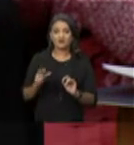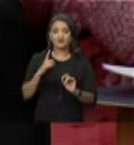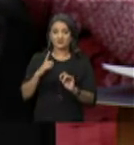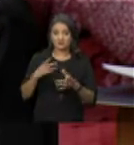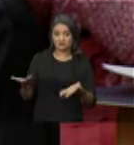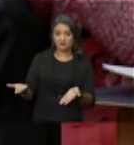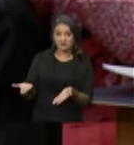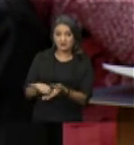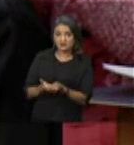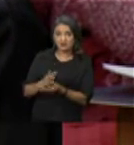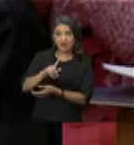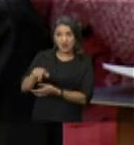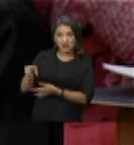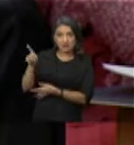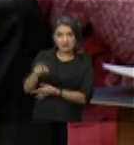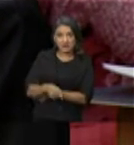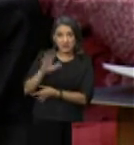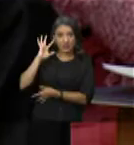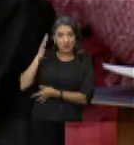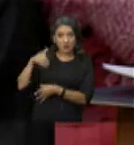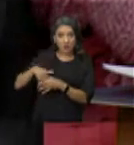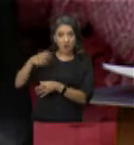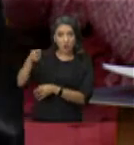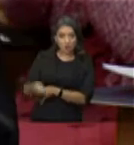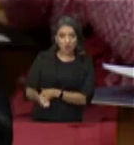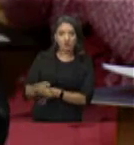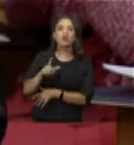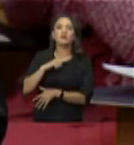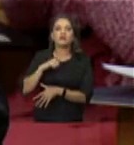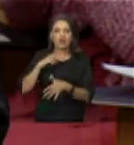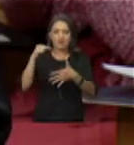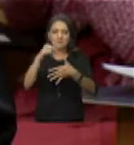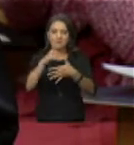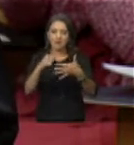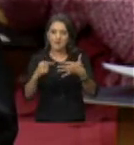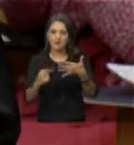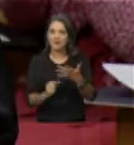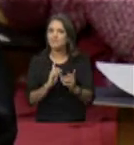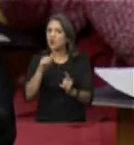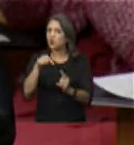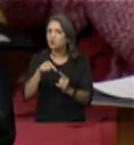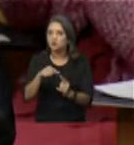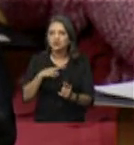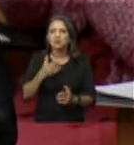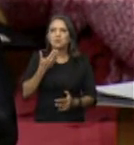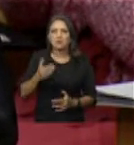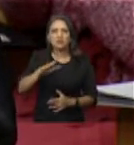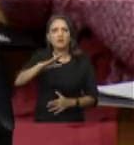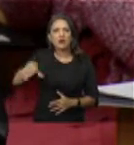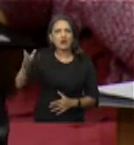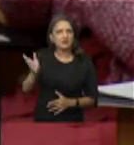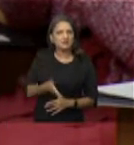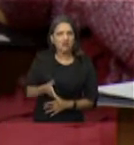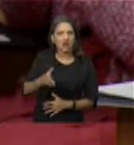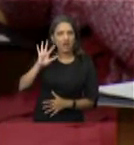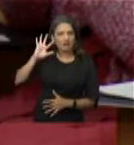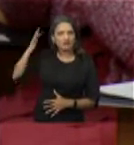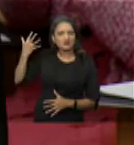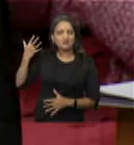o acordo estão preenchidos os requisitos da ação rescisória para rescisão do julgado e avancemos